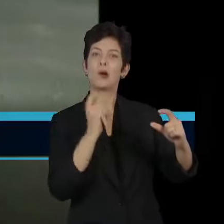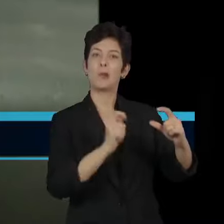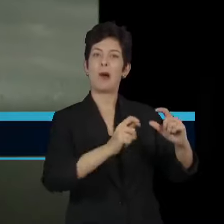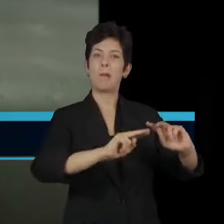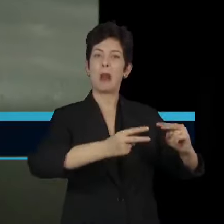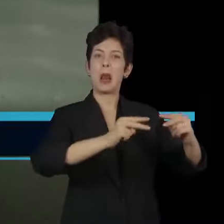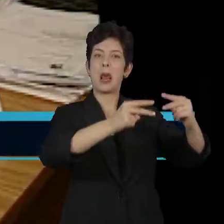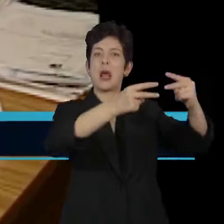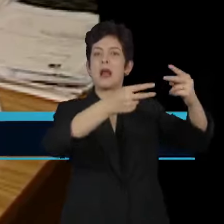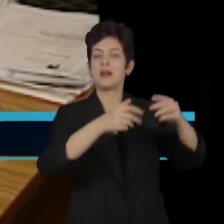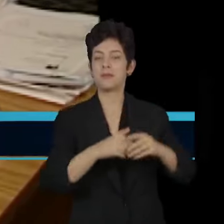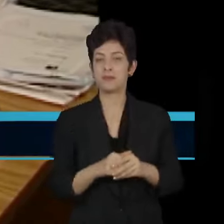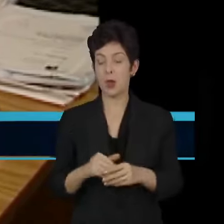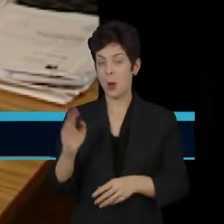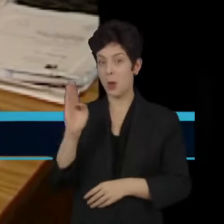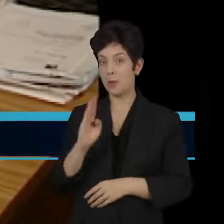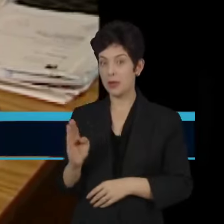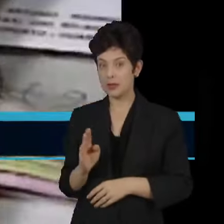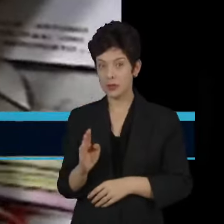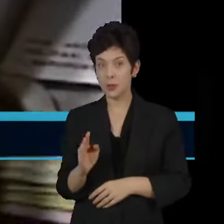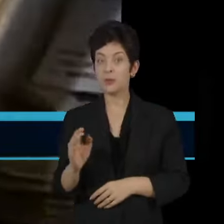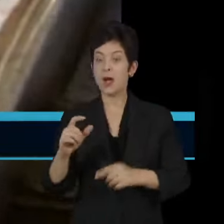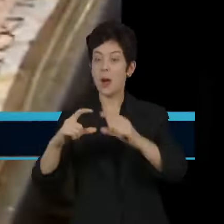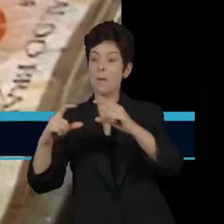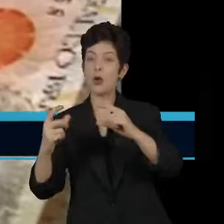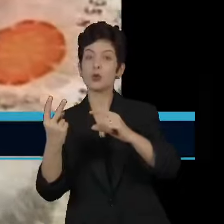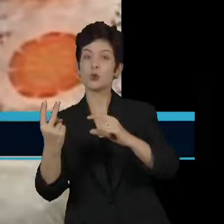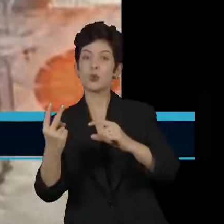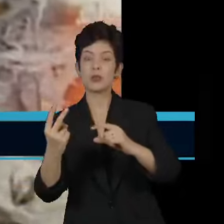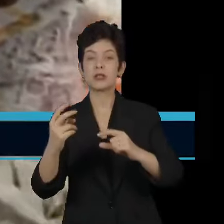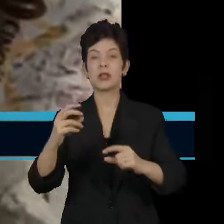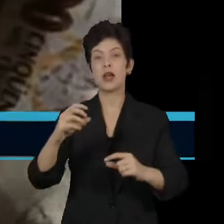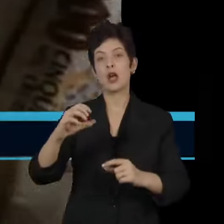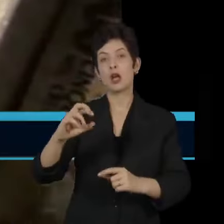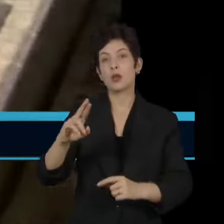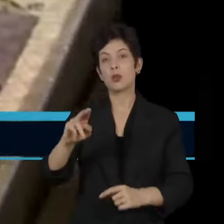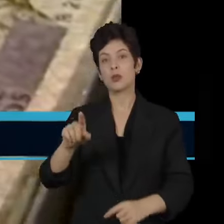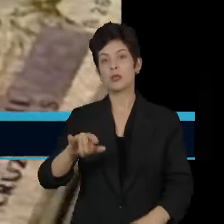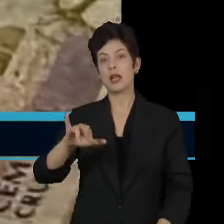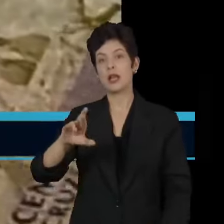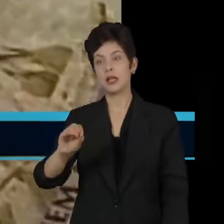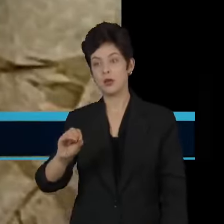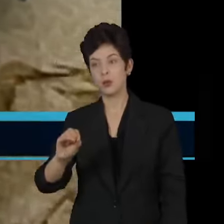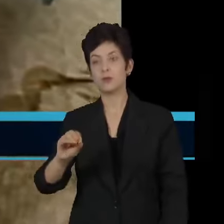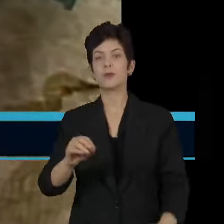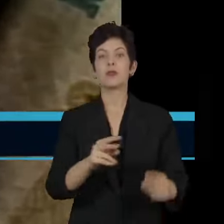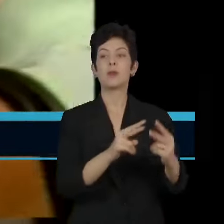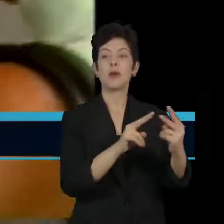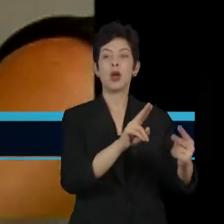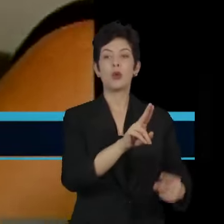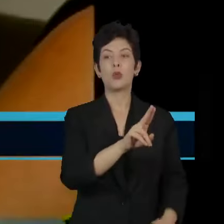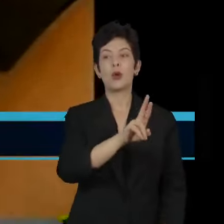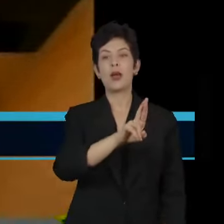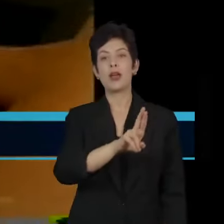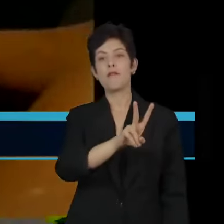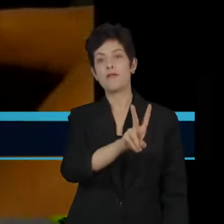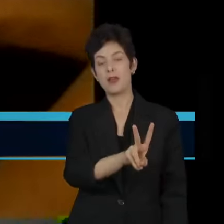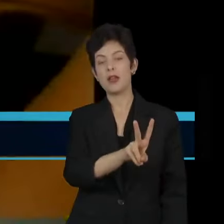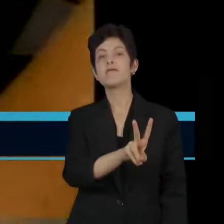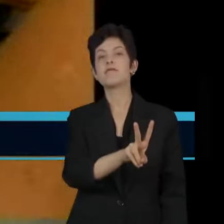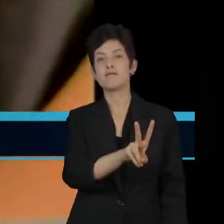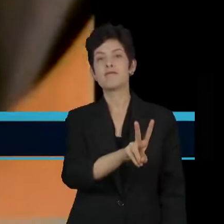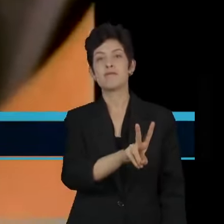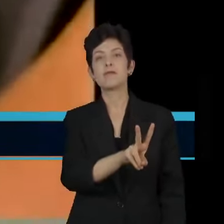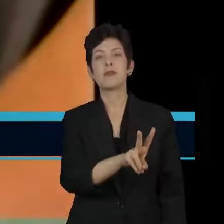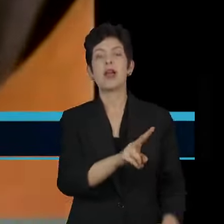meses o brasileiro conviveu com duas moedas o Cruzeiro real e uma versão virtual a URV unidade real de